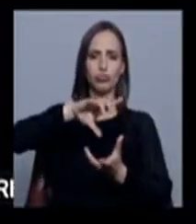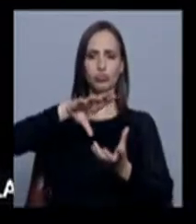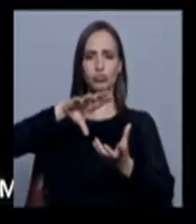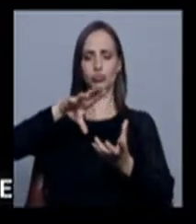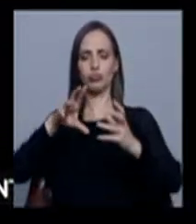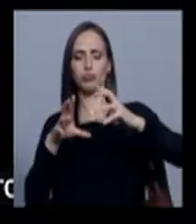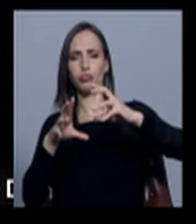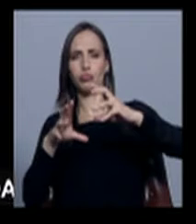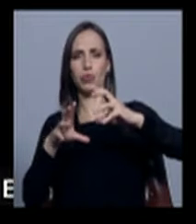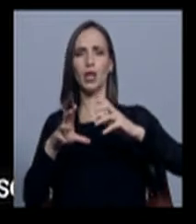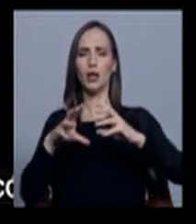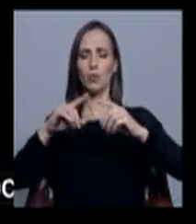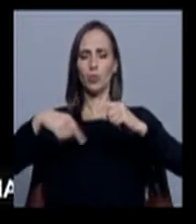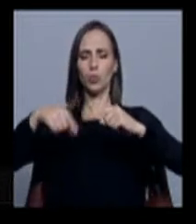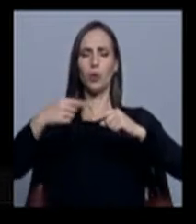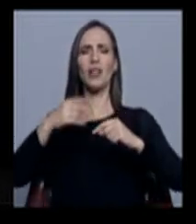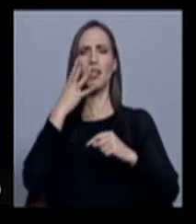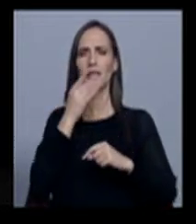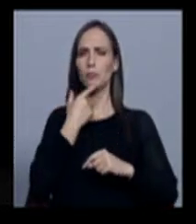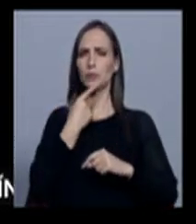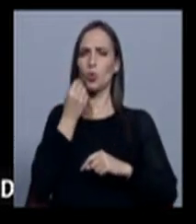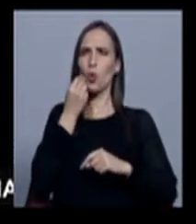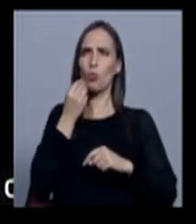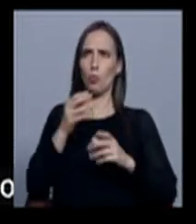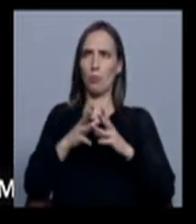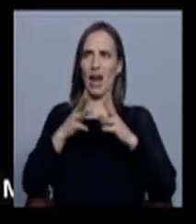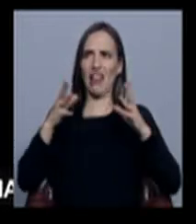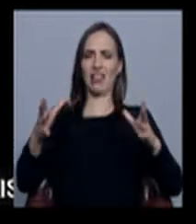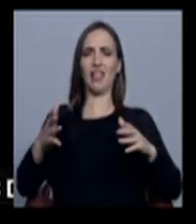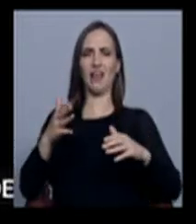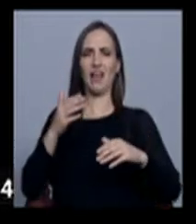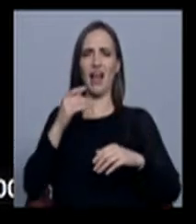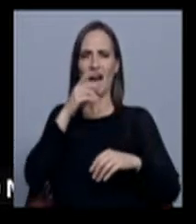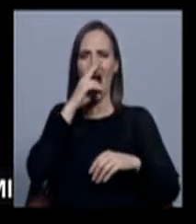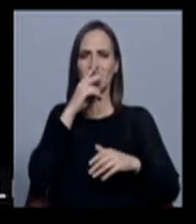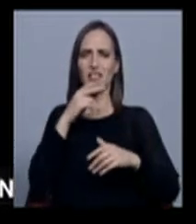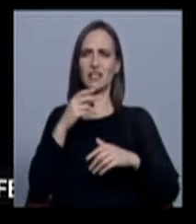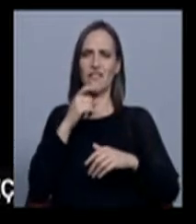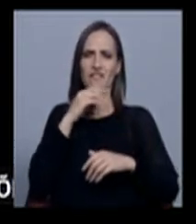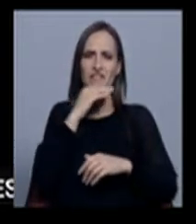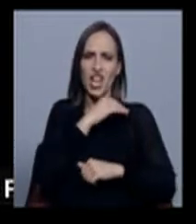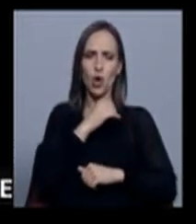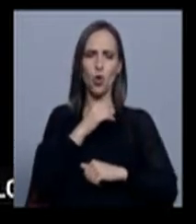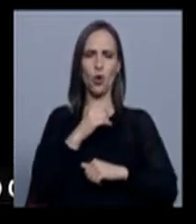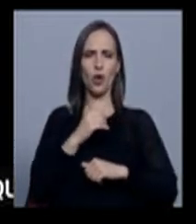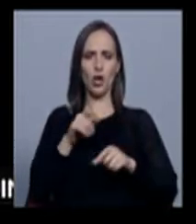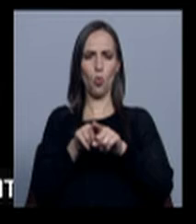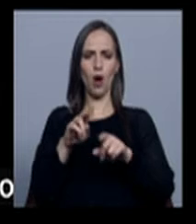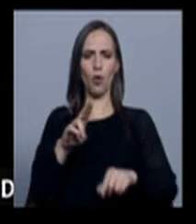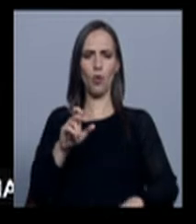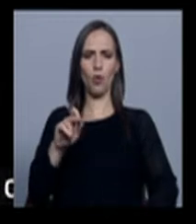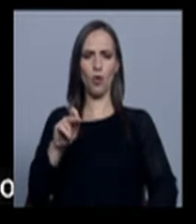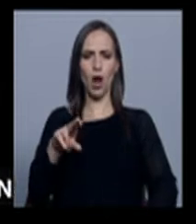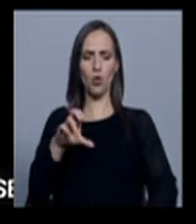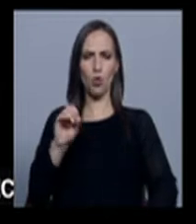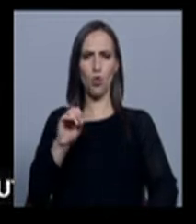solar. Tentar perceber como é que um planeta grande, gasoso, frio como Urano, gira gira